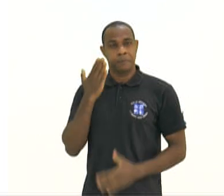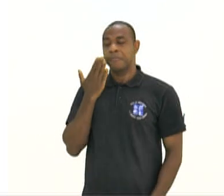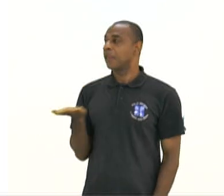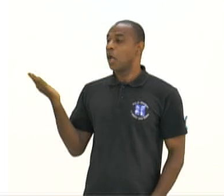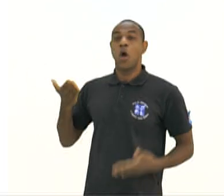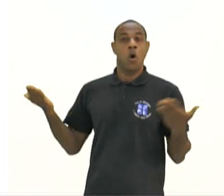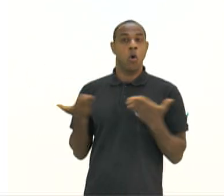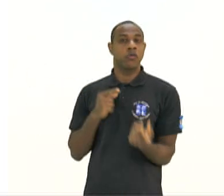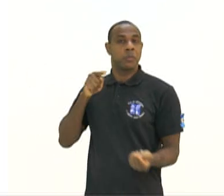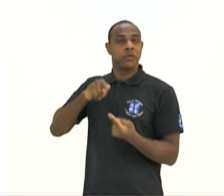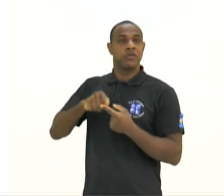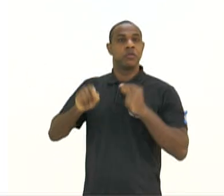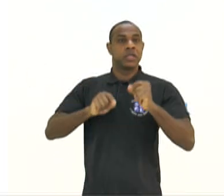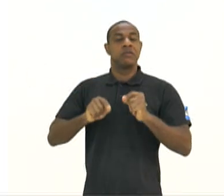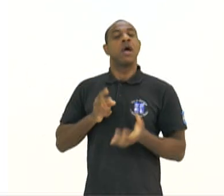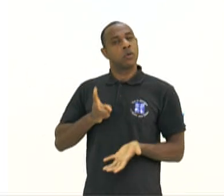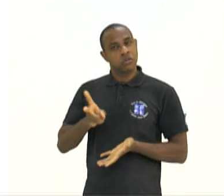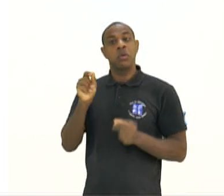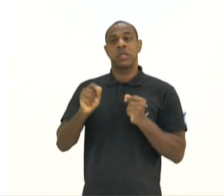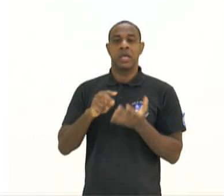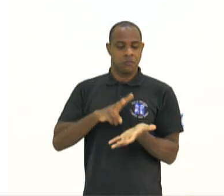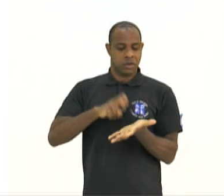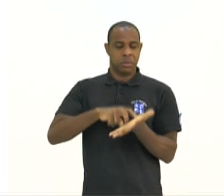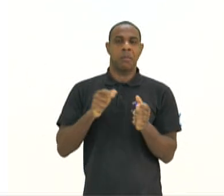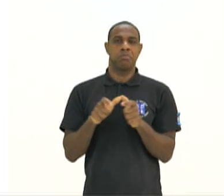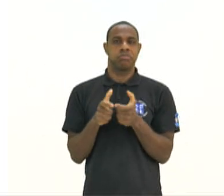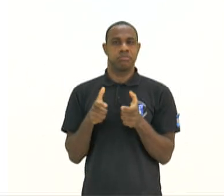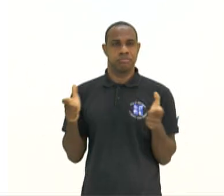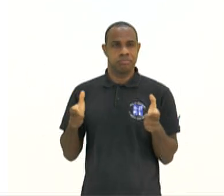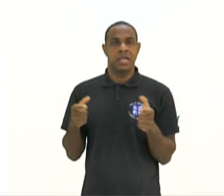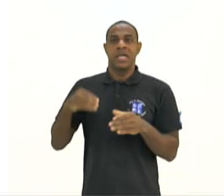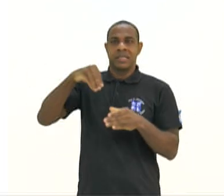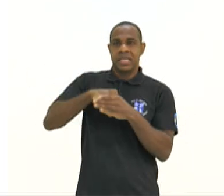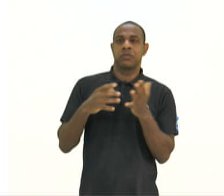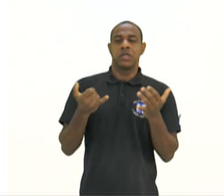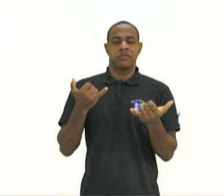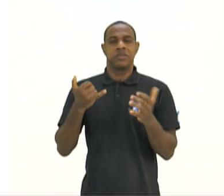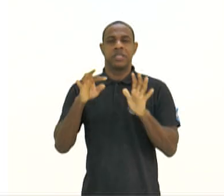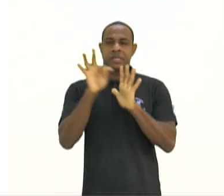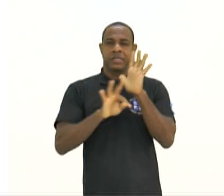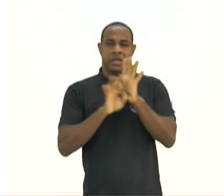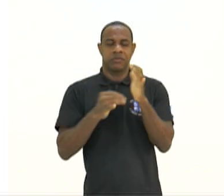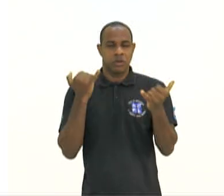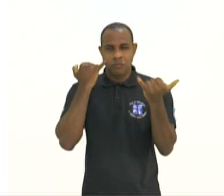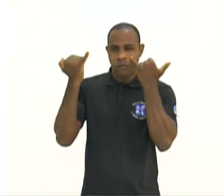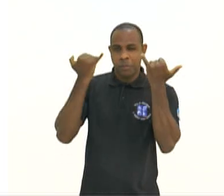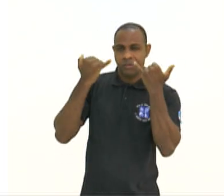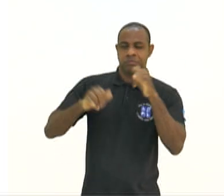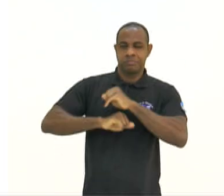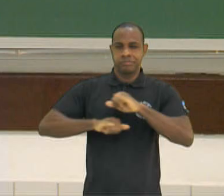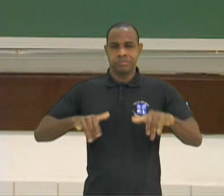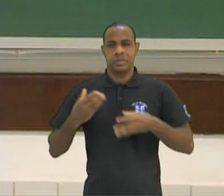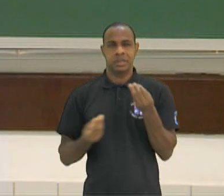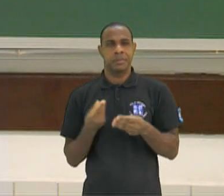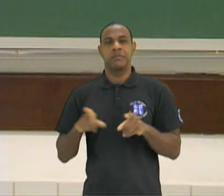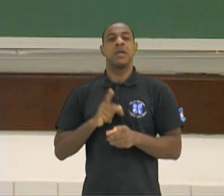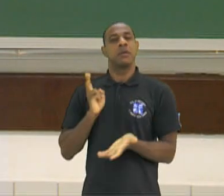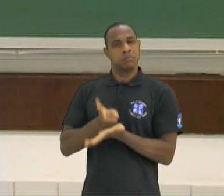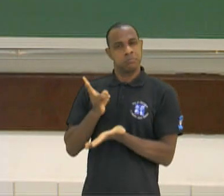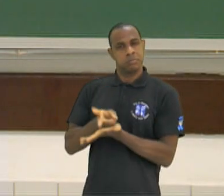nós vamos continuar ampliando esse vocabulário dentro de textos informativos, pôsteres, slogans e vamos